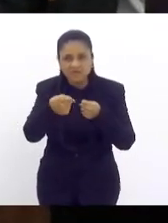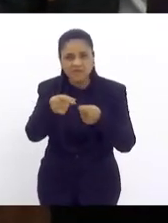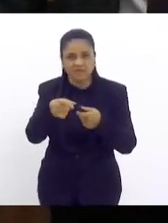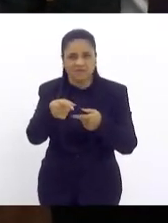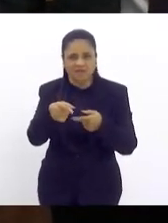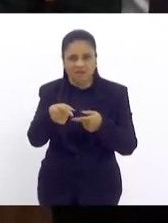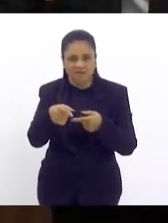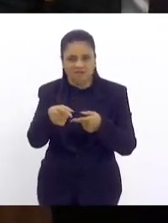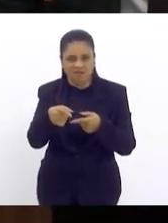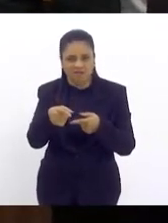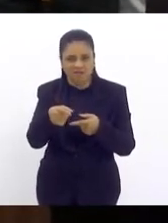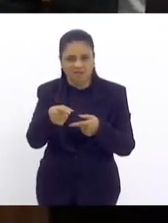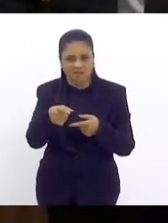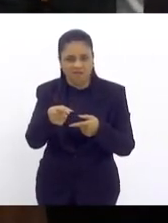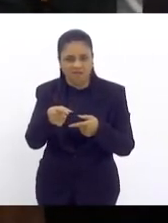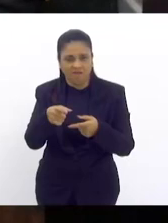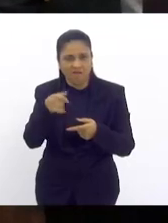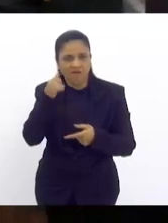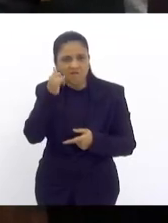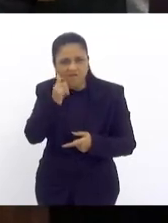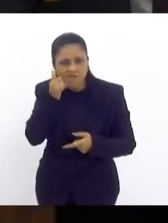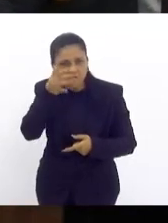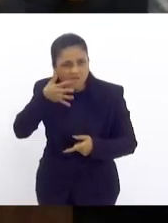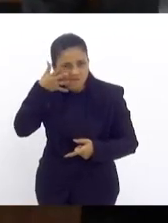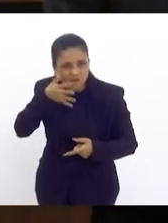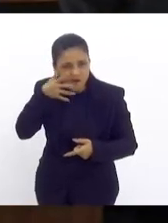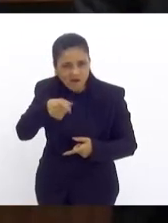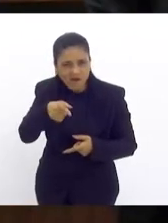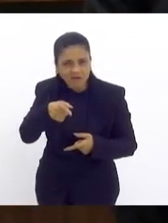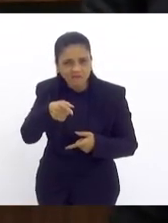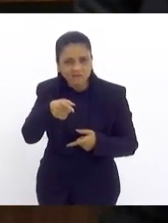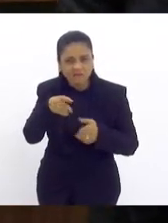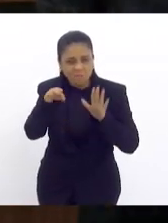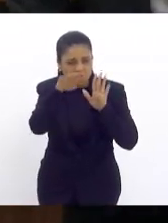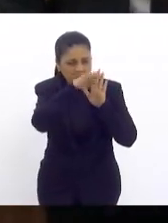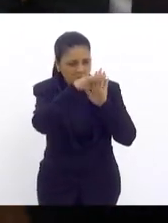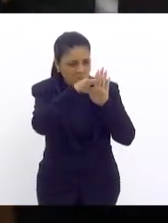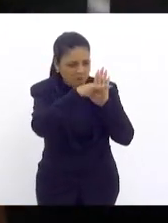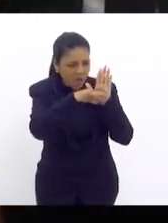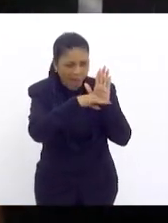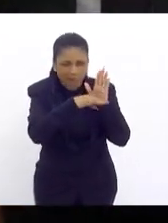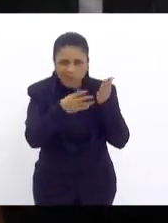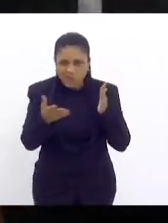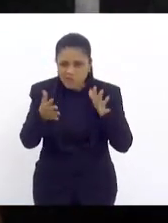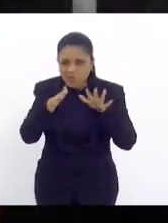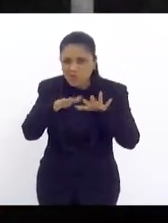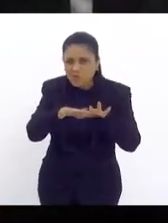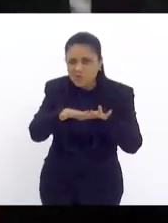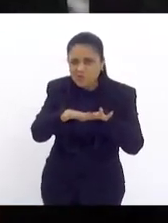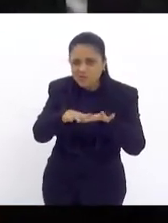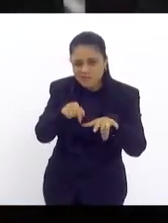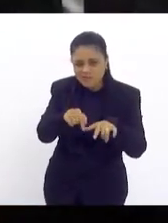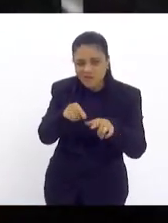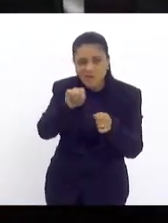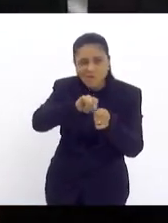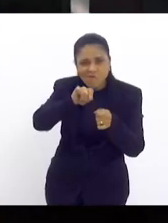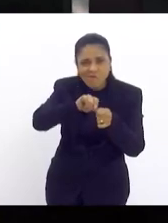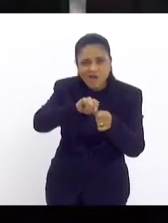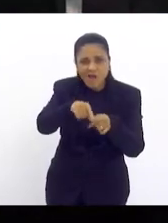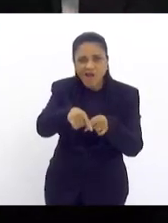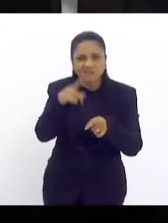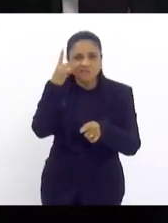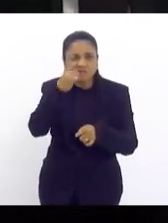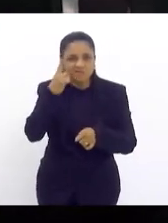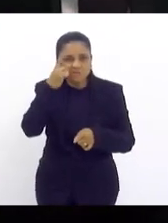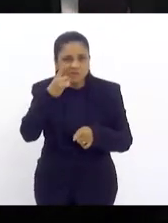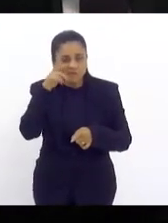mesmo que eu tô vendo deputados que fazem a falta da inclusão da pessoa LGBT tem pessoas deputados que fazem a falta da inclusão